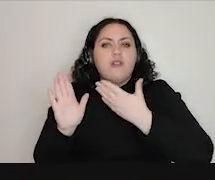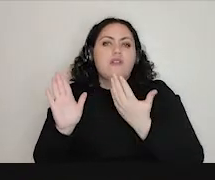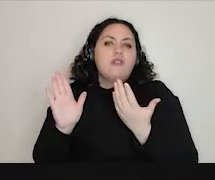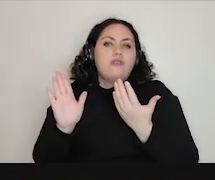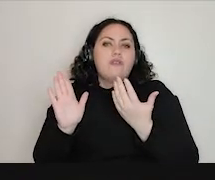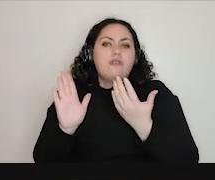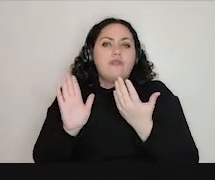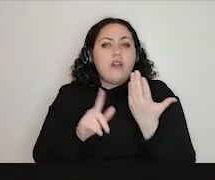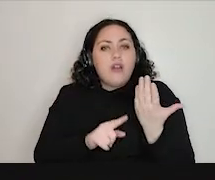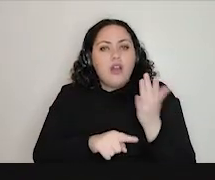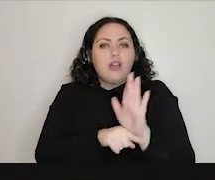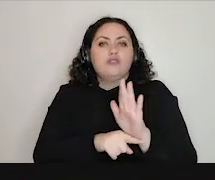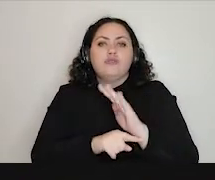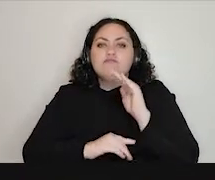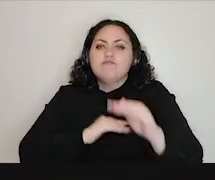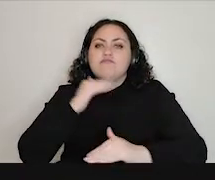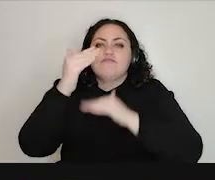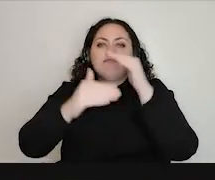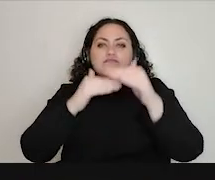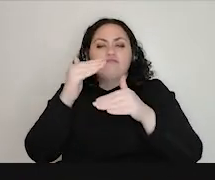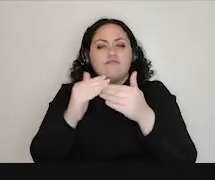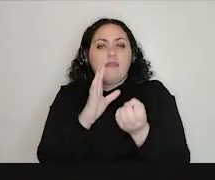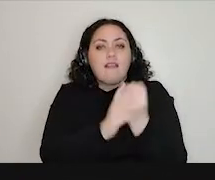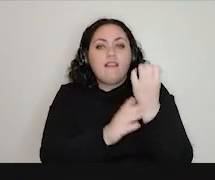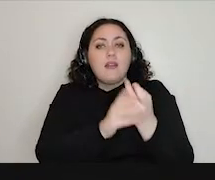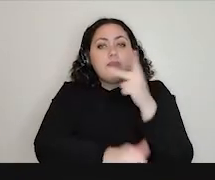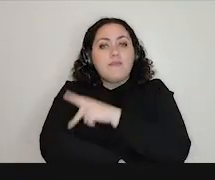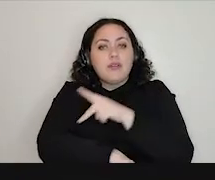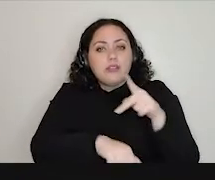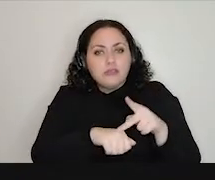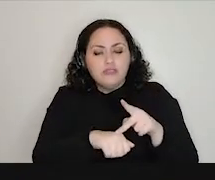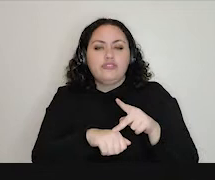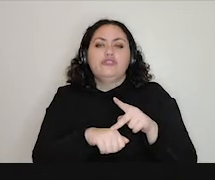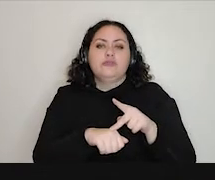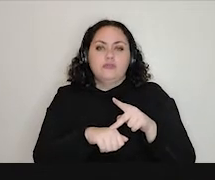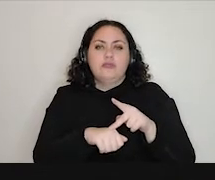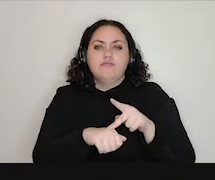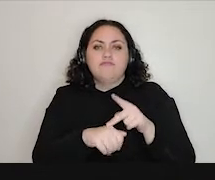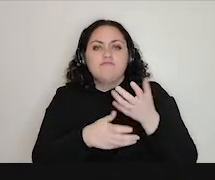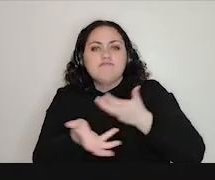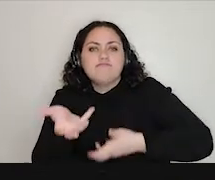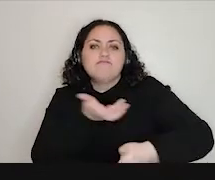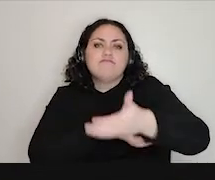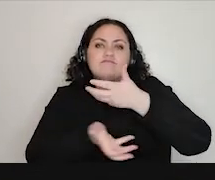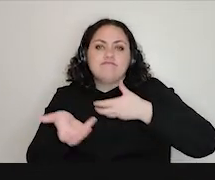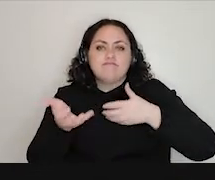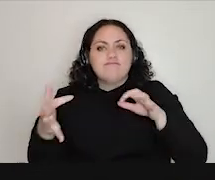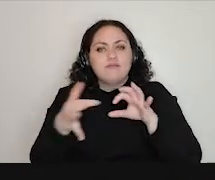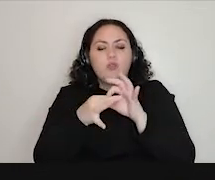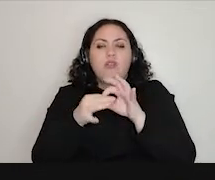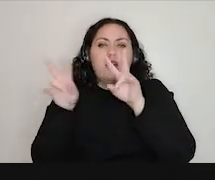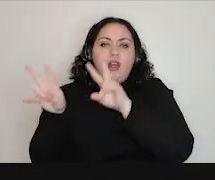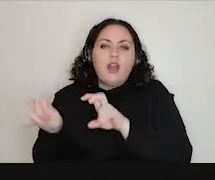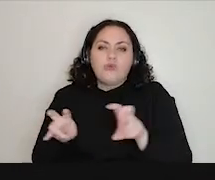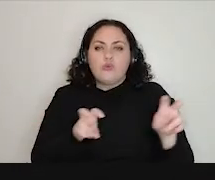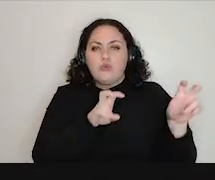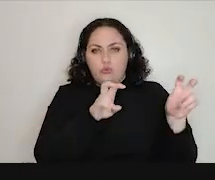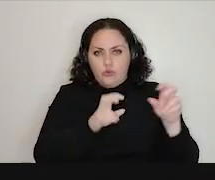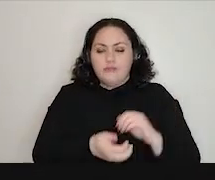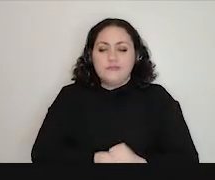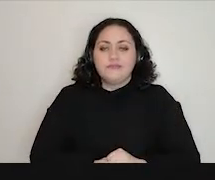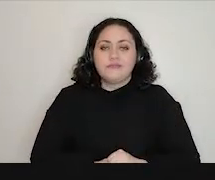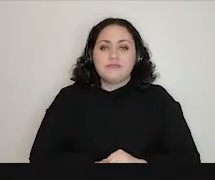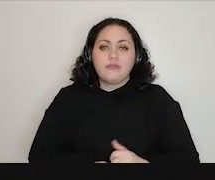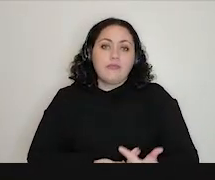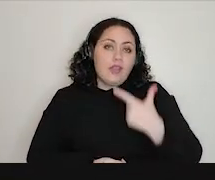para o desenvolvimento de pedagogias mais transversalizadas com esses temas. Né? Então, a